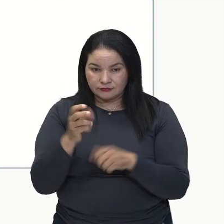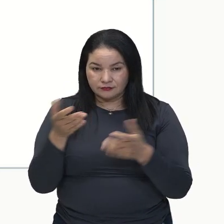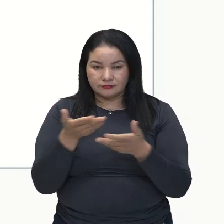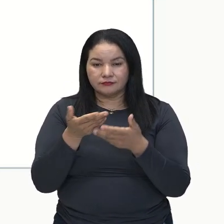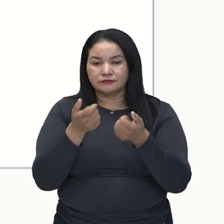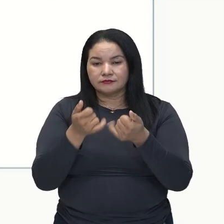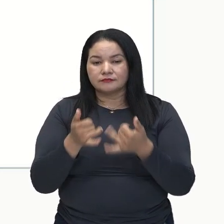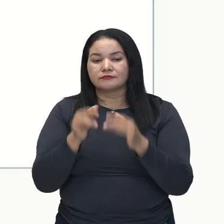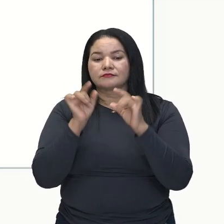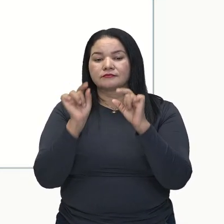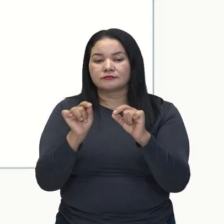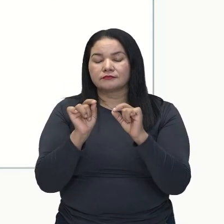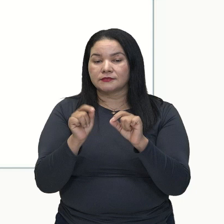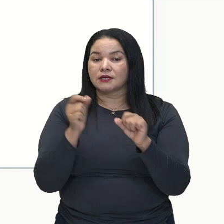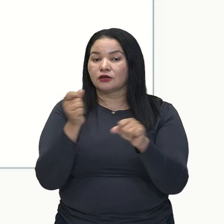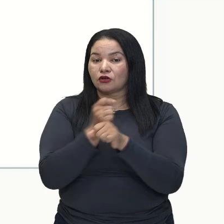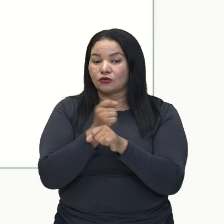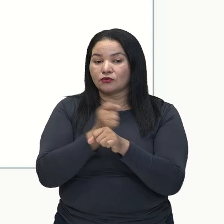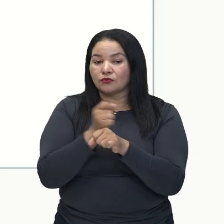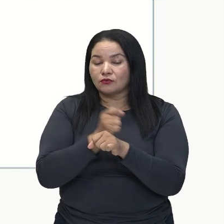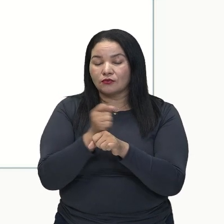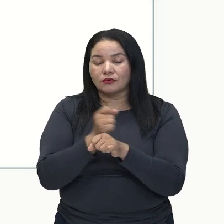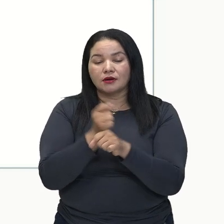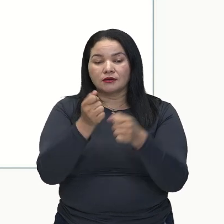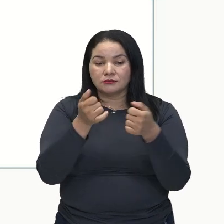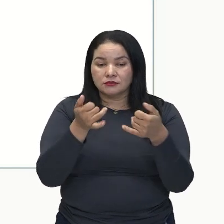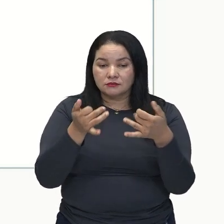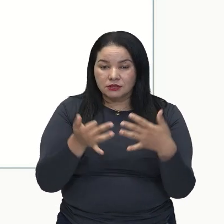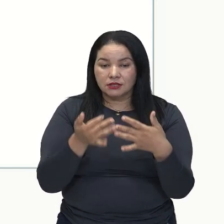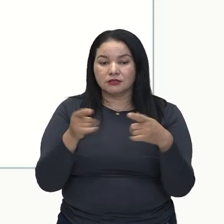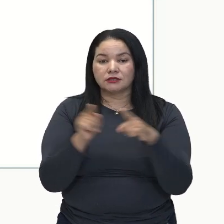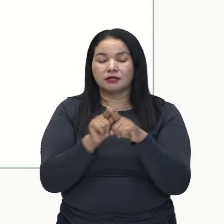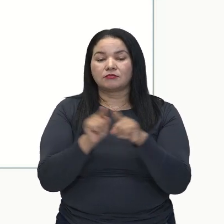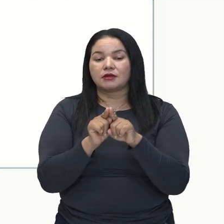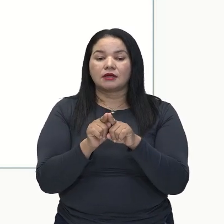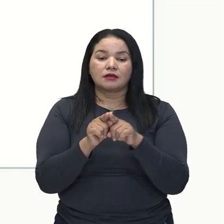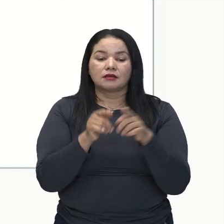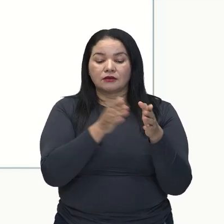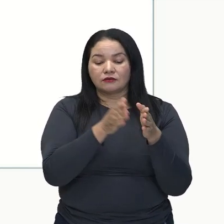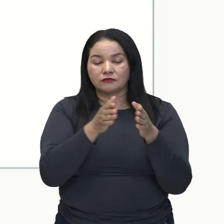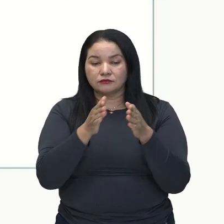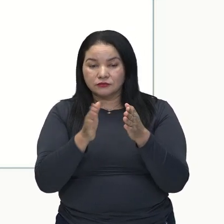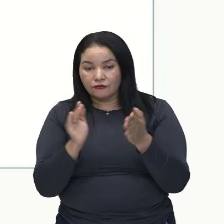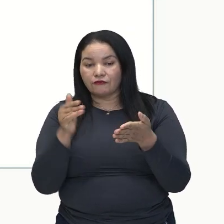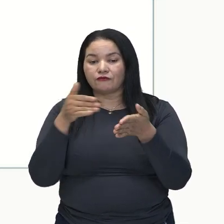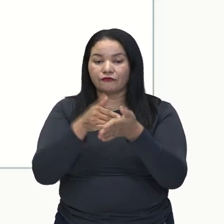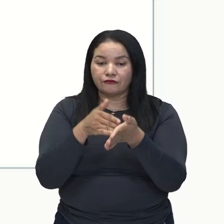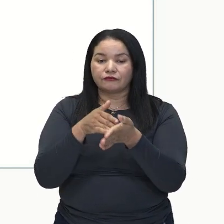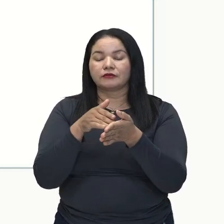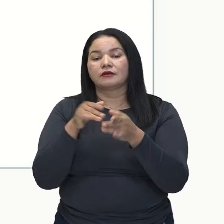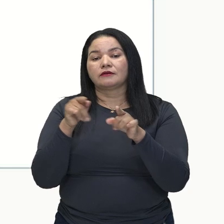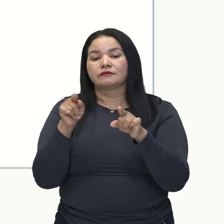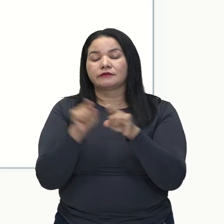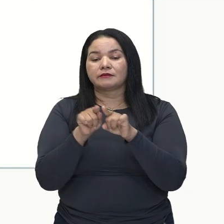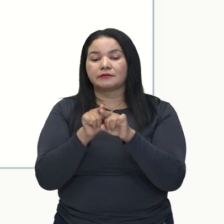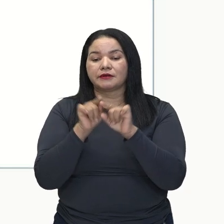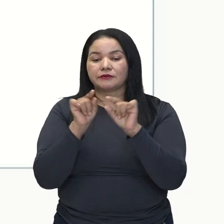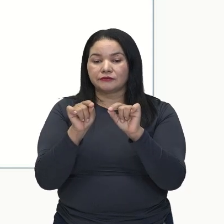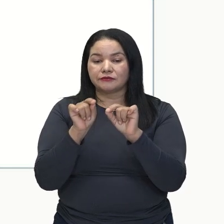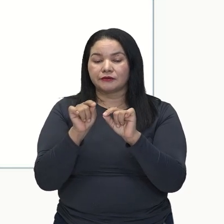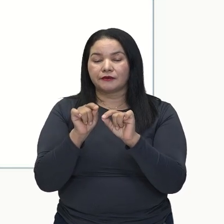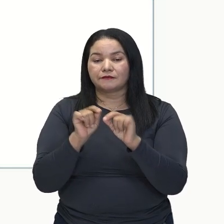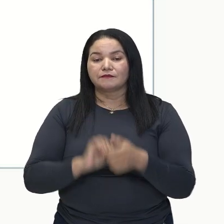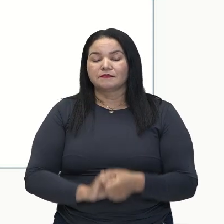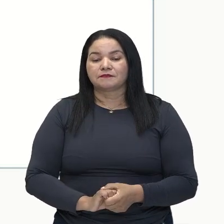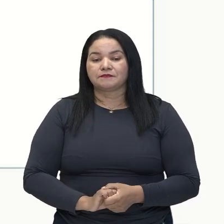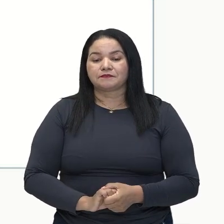dizendo quando é que ele é, falando que é o último de um ciclo que se passa na Amazônia e falando que é o resultado